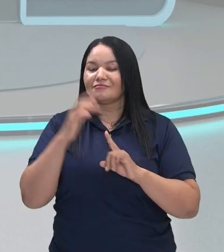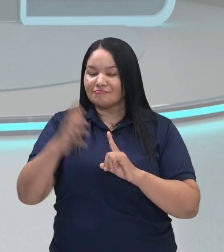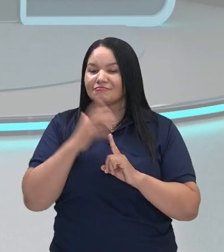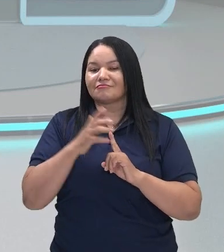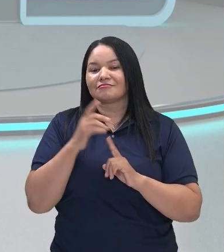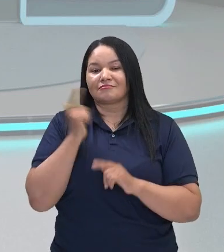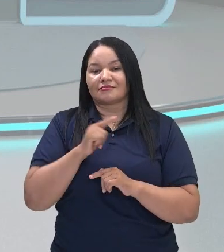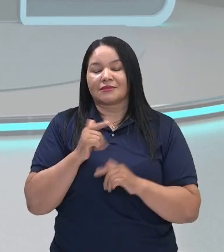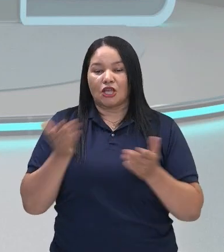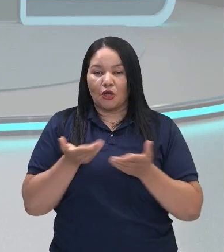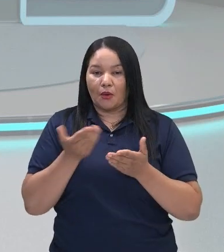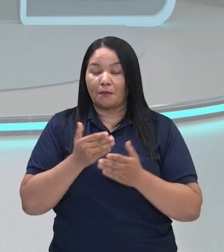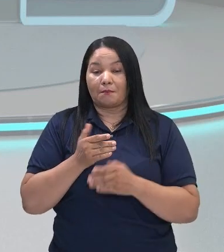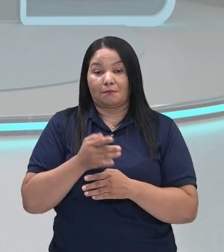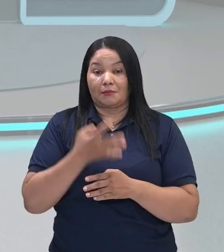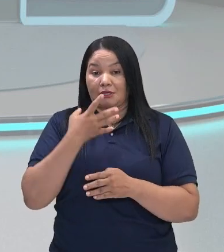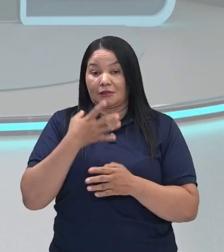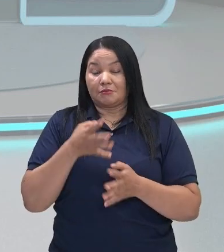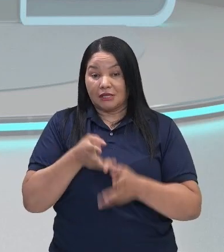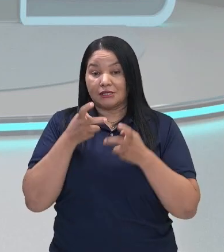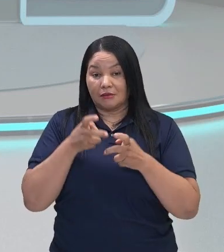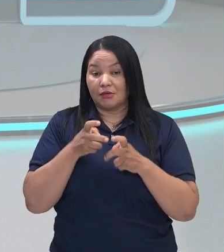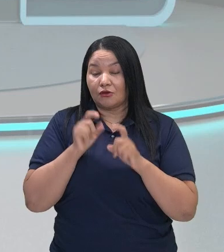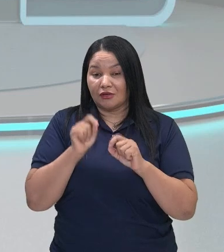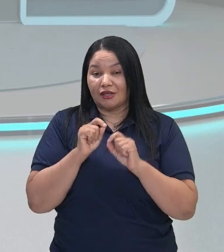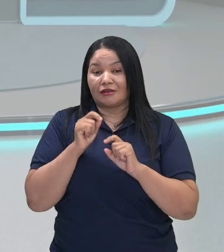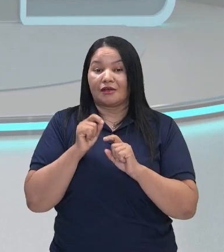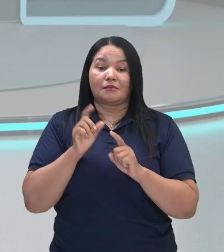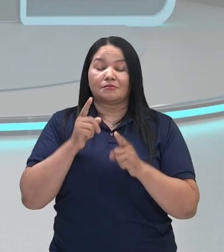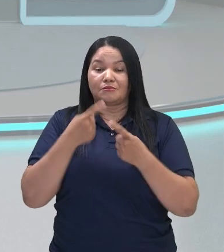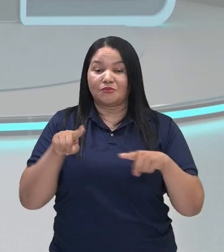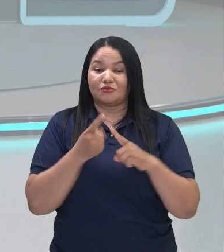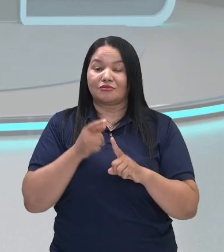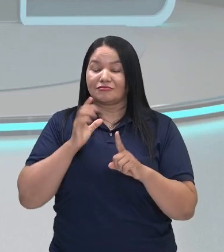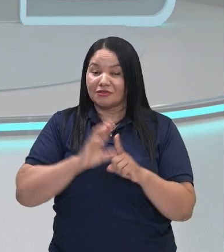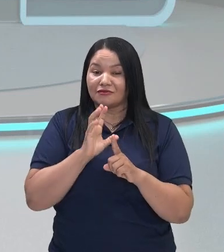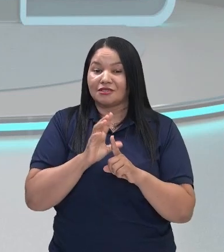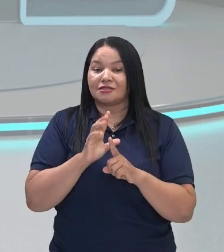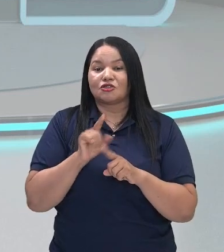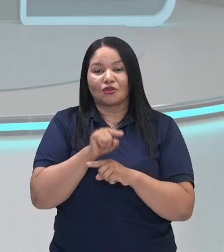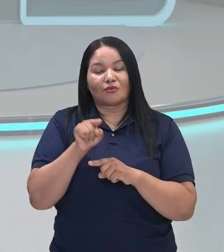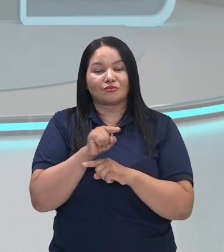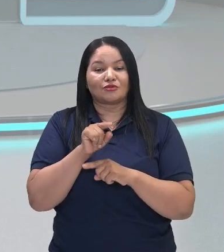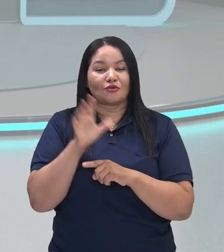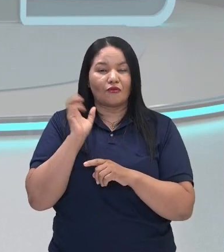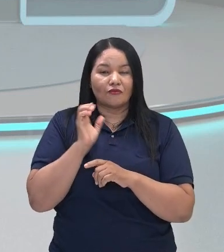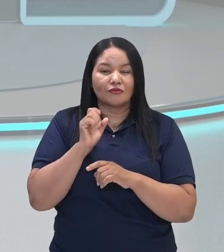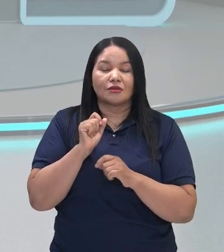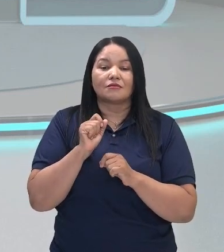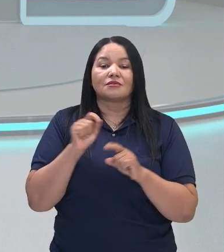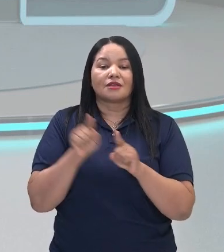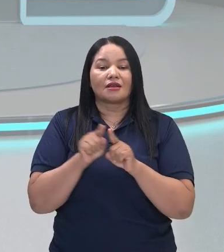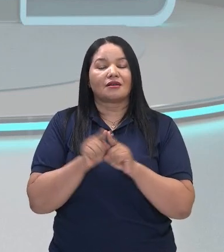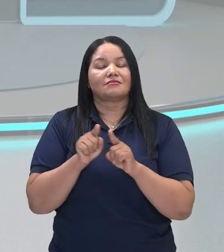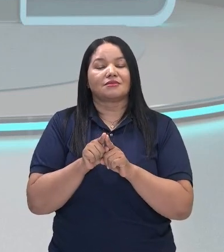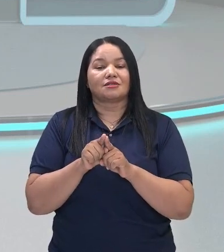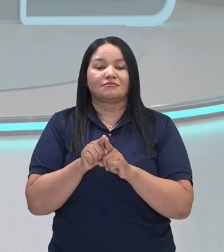aqui conseguimos perceber um pouco dessa influência da música e o que ouvimos atualmente